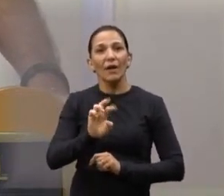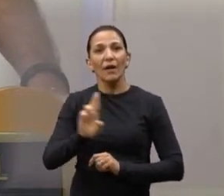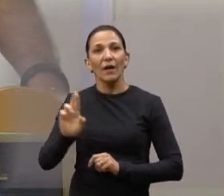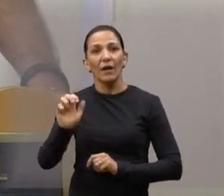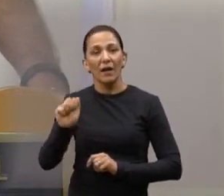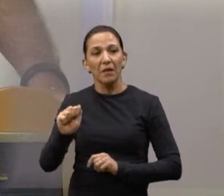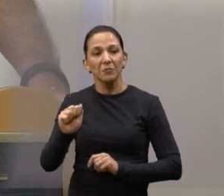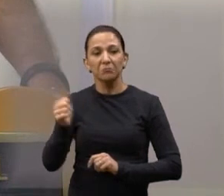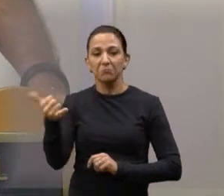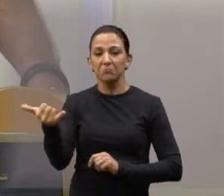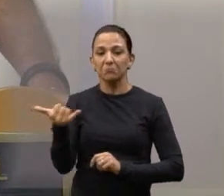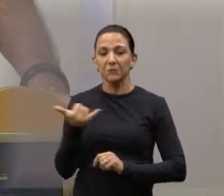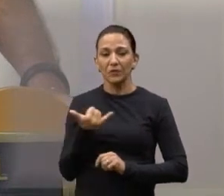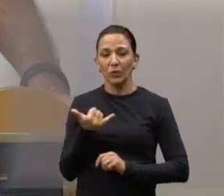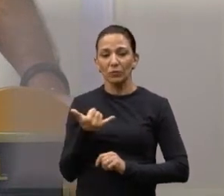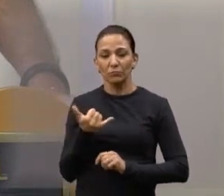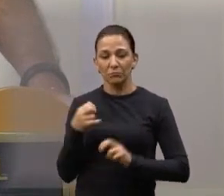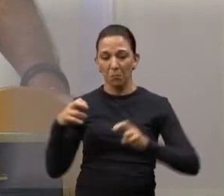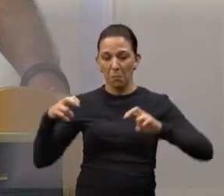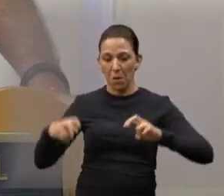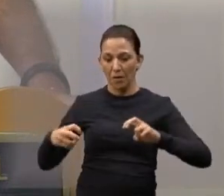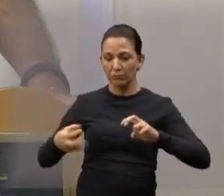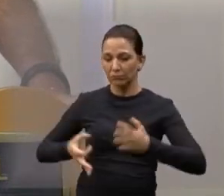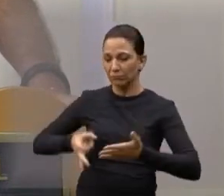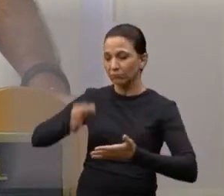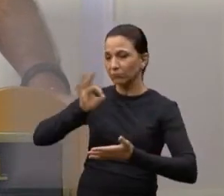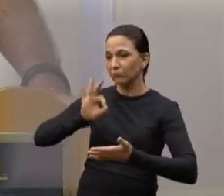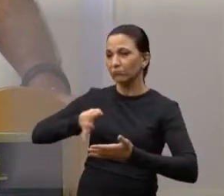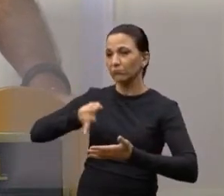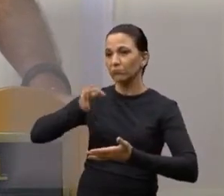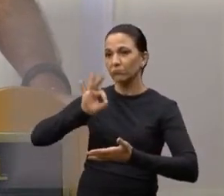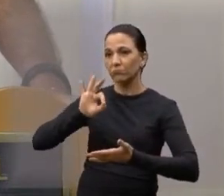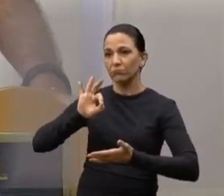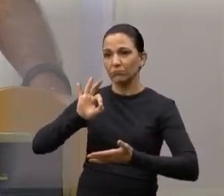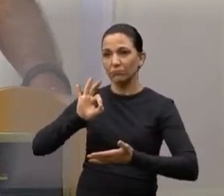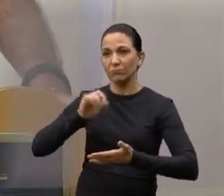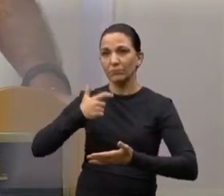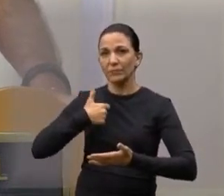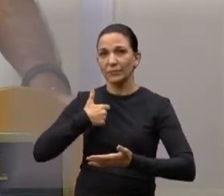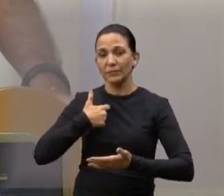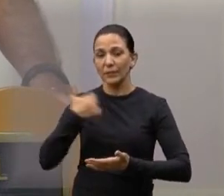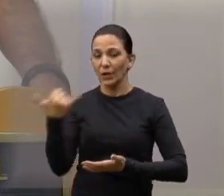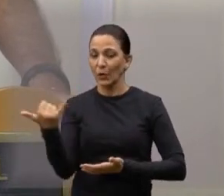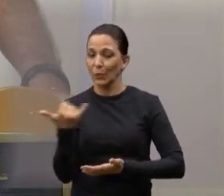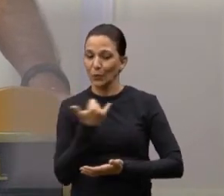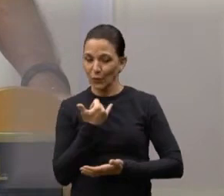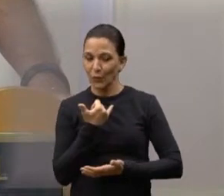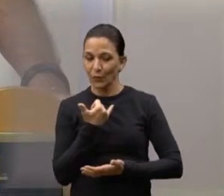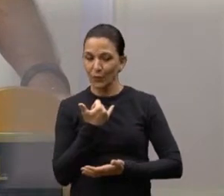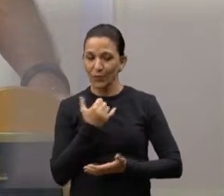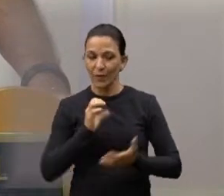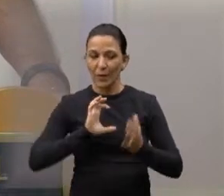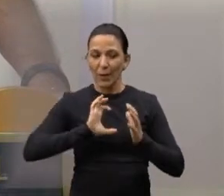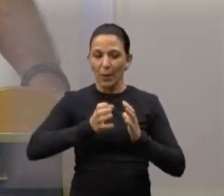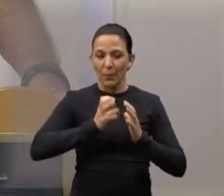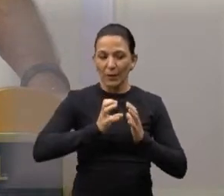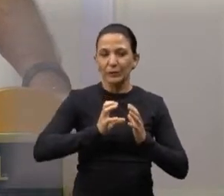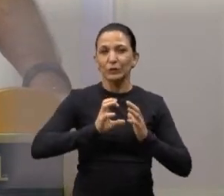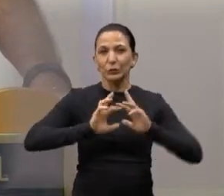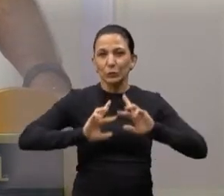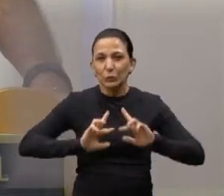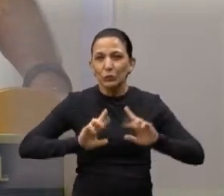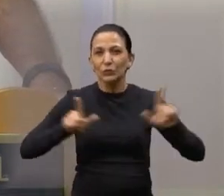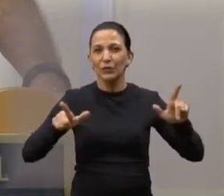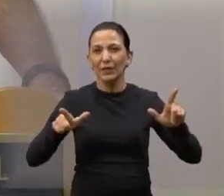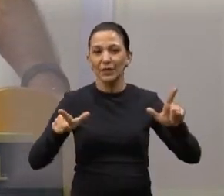Fabi falou assim para mim, Garrido, porque como era de partido de oposição, né? Naquela época a gente estava com sangue nos olhos